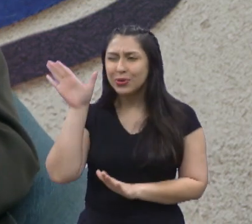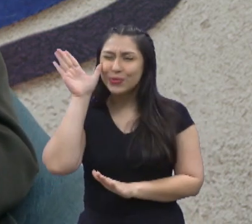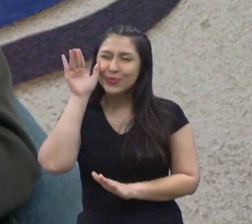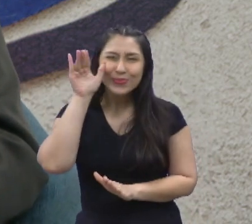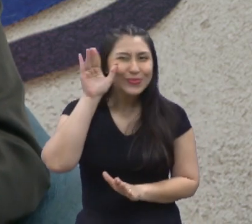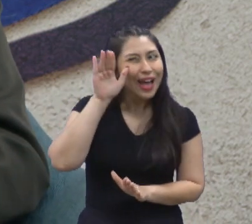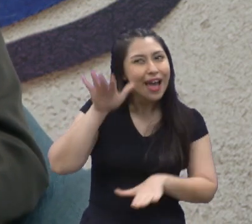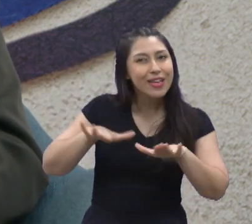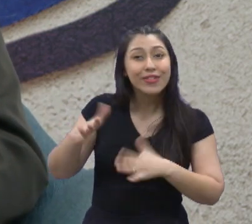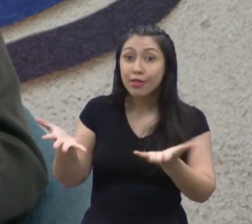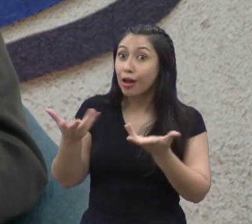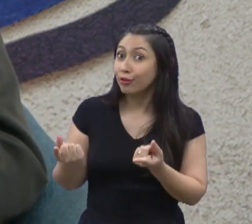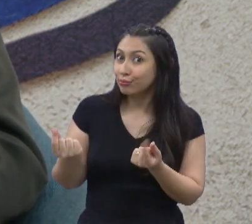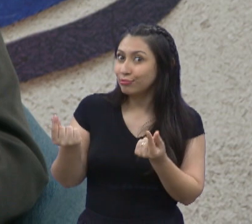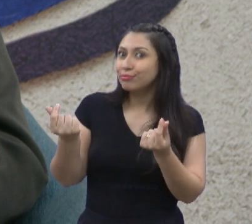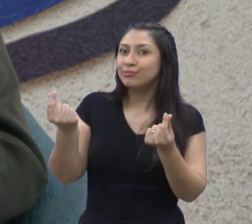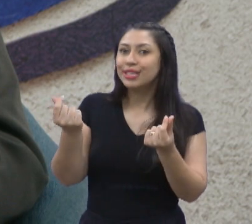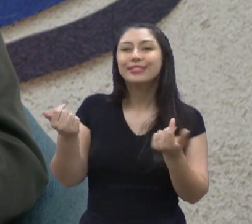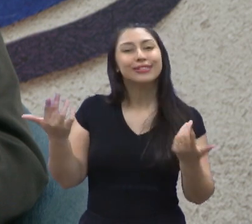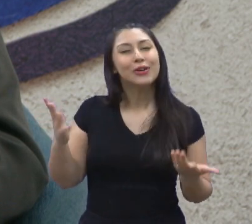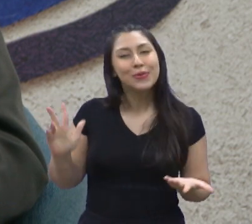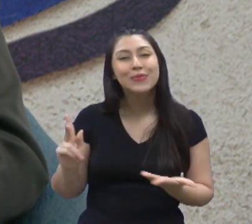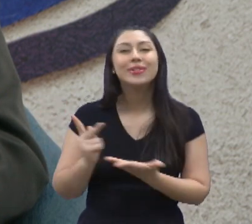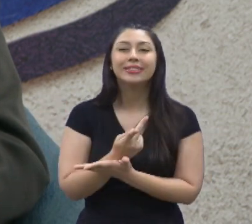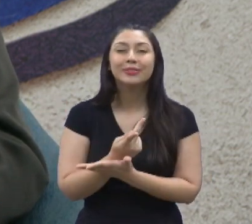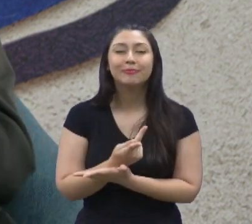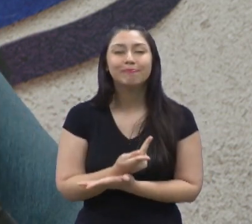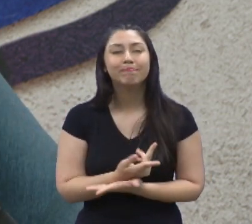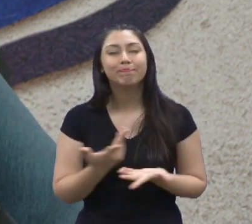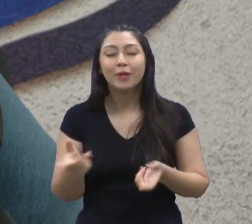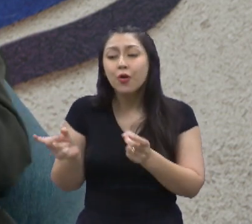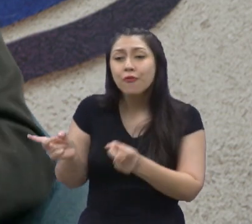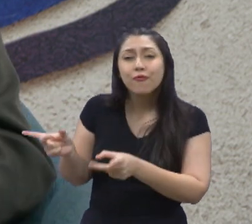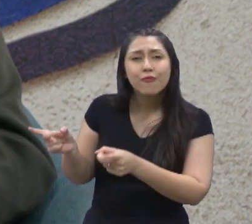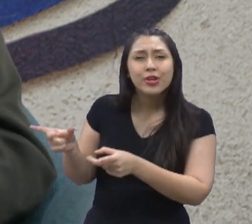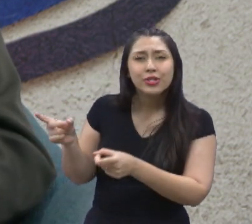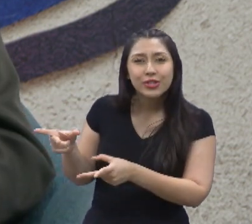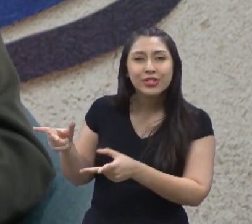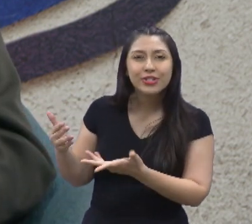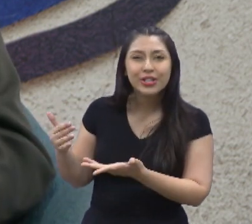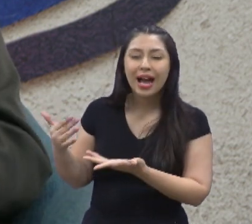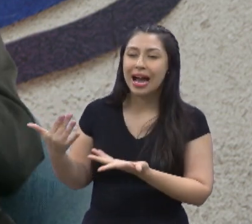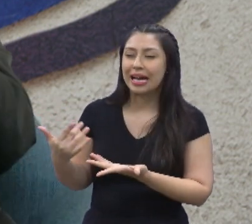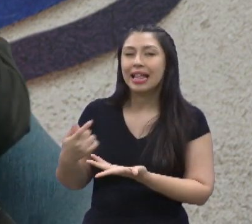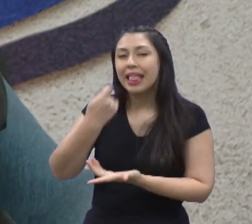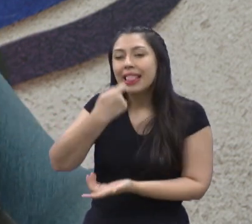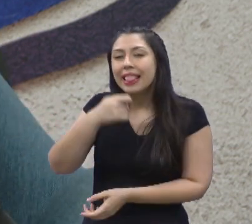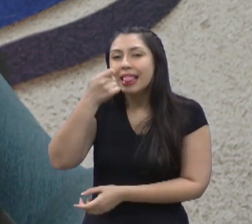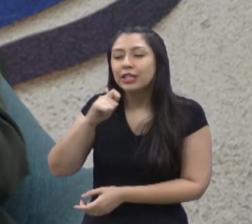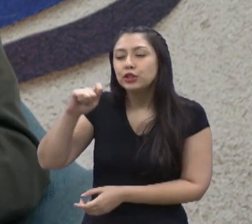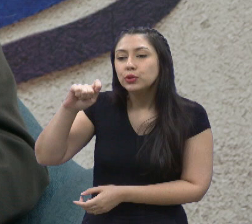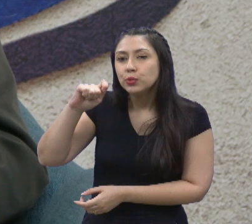vezes quer ter o dinheiro próprio, foi exatamente o que aconteceu comigo, né? Então, vendia aqueles saquinhos de sorvete entre os amigos,